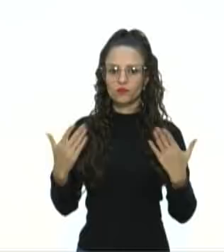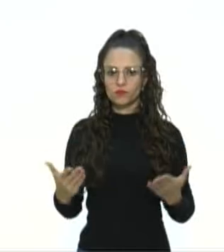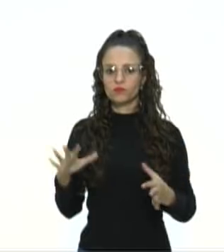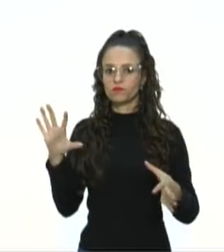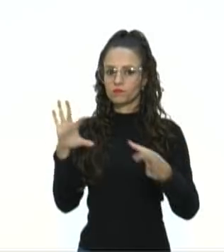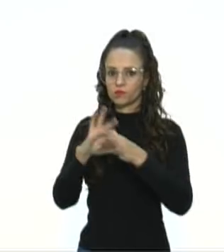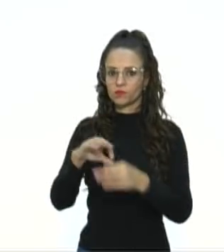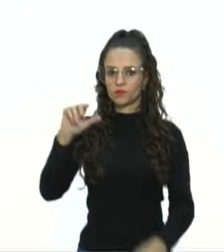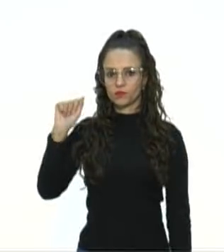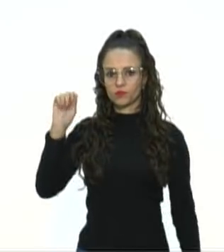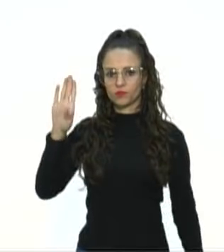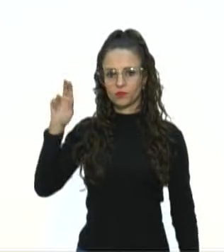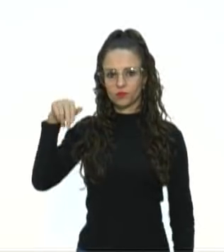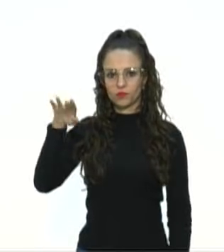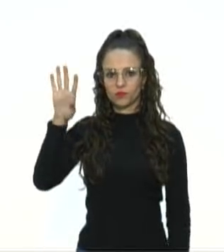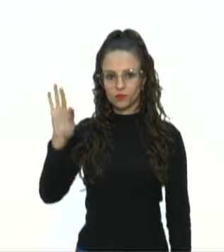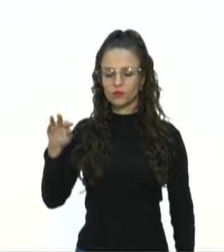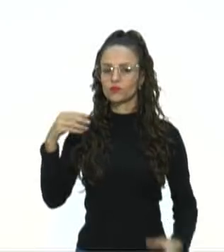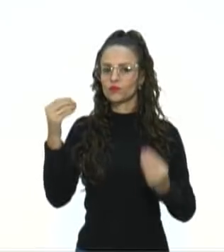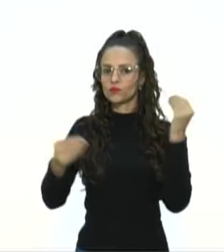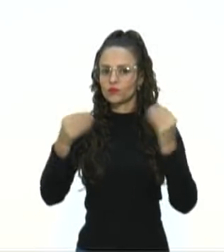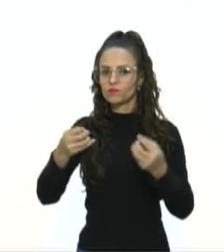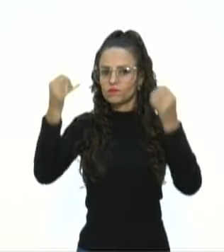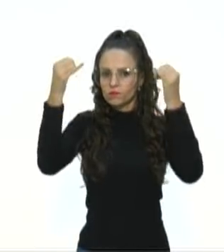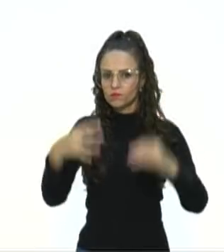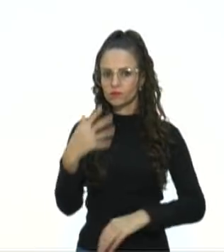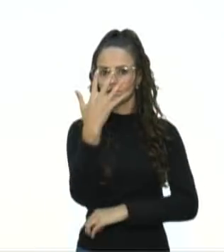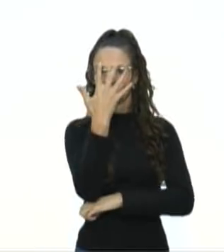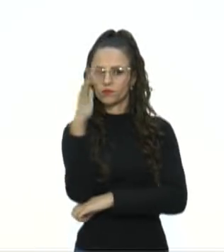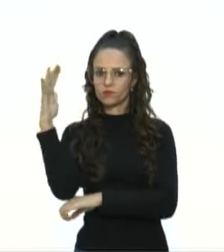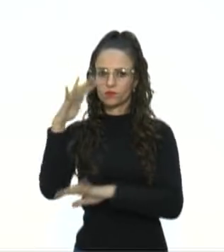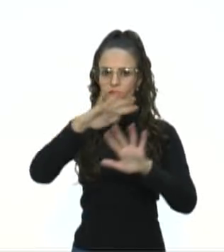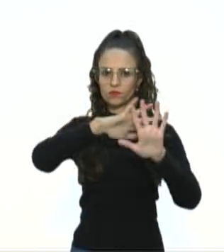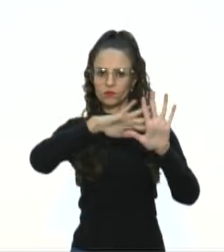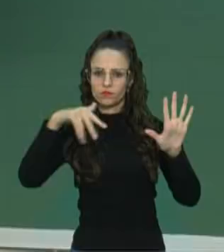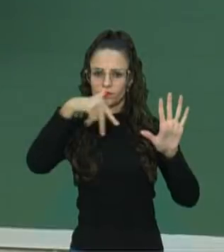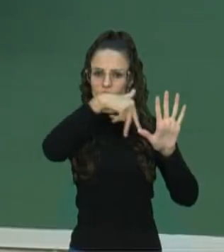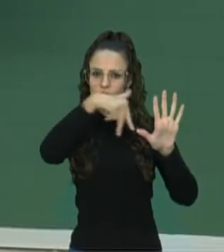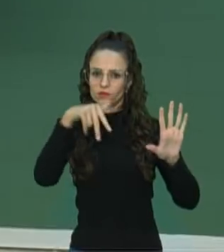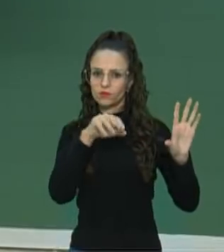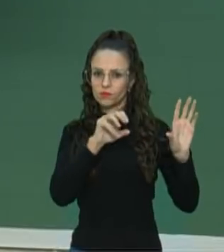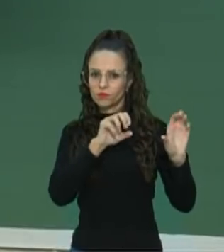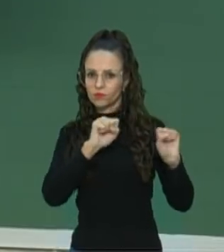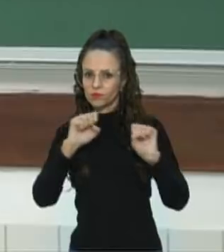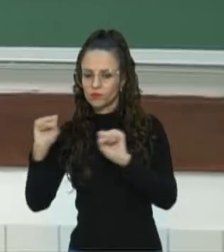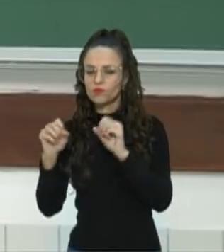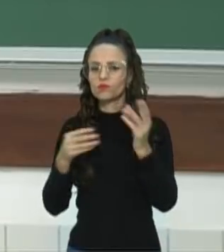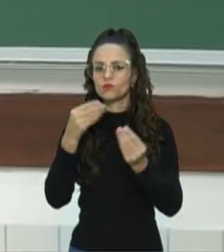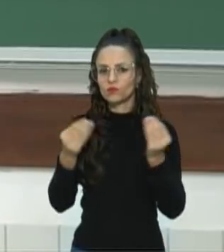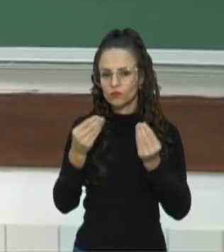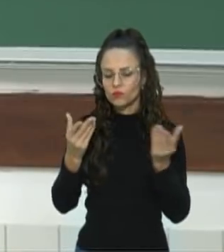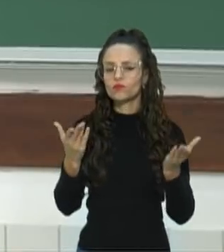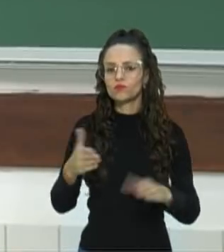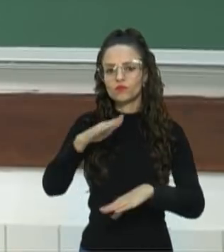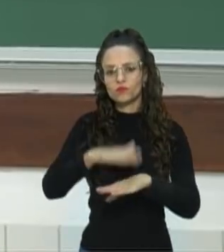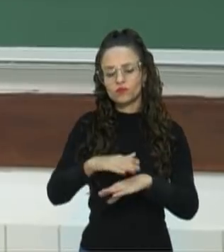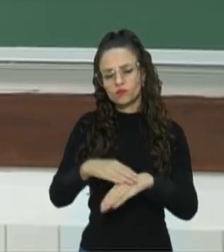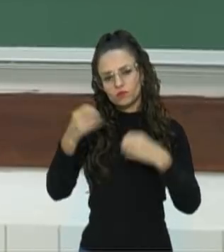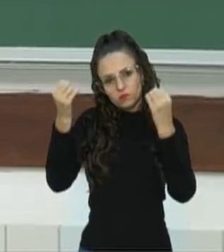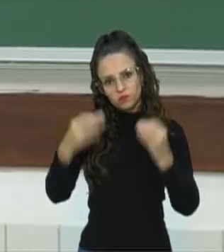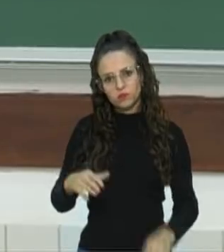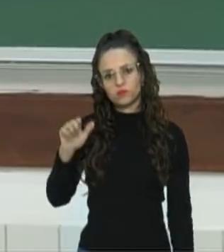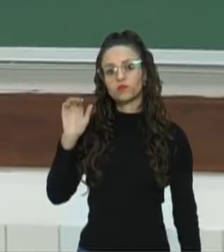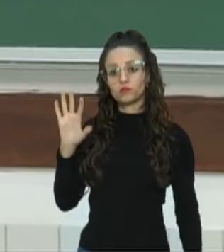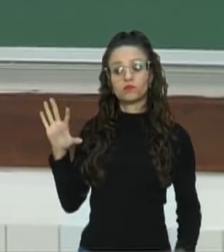a ABNT, como é definido o arvorismo? Então, para a ABNT, ela define o arvorismo. Então, como se define